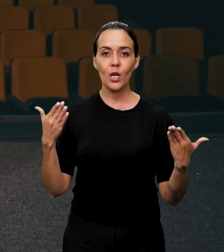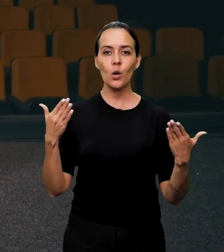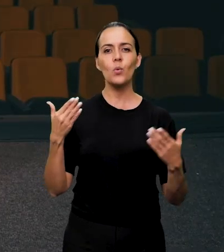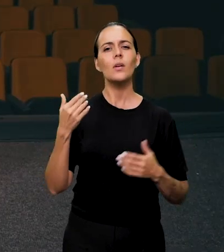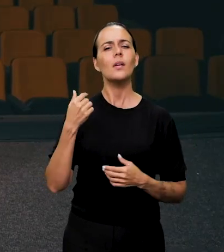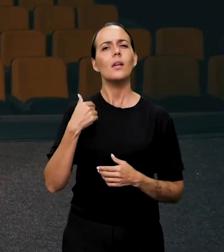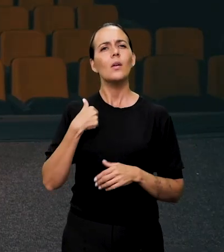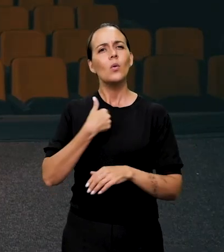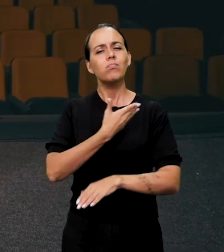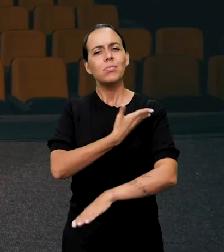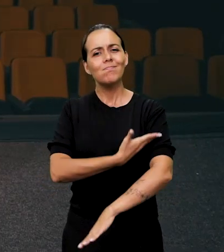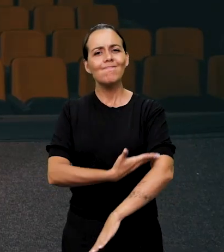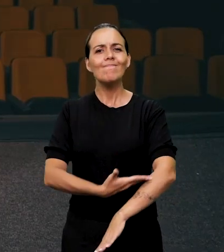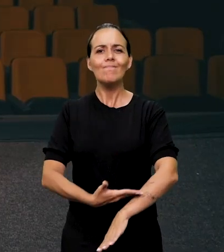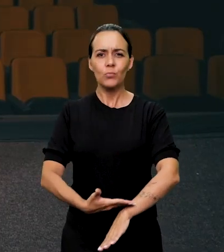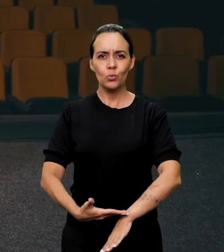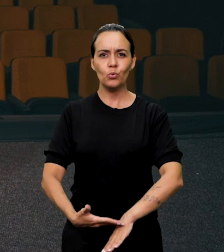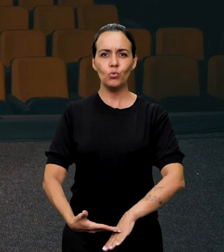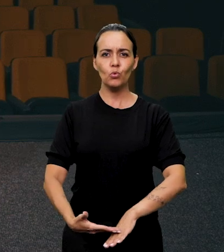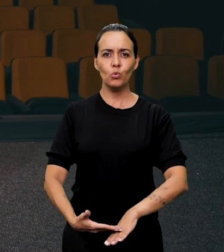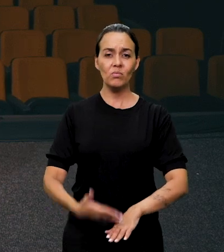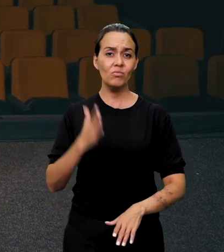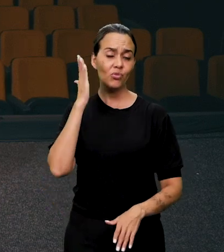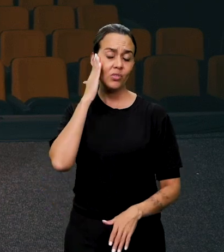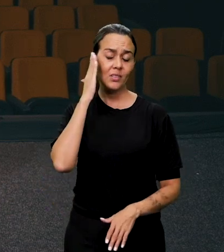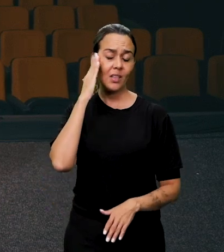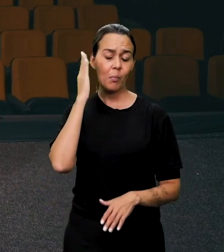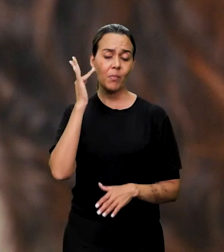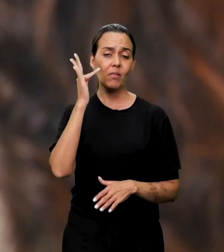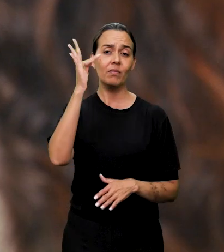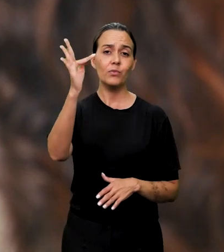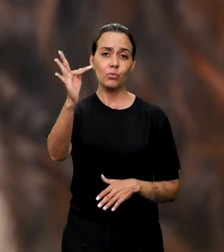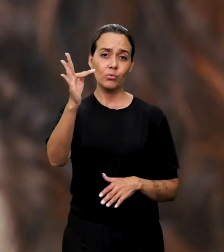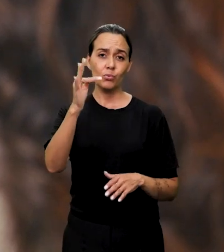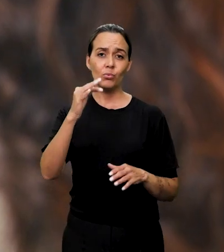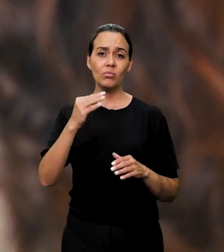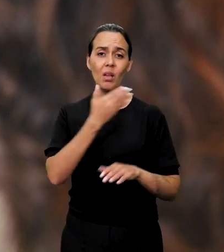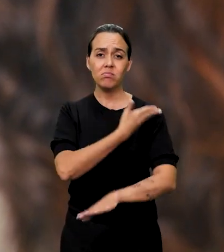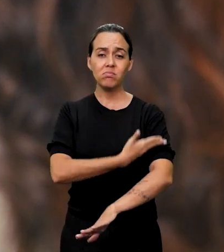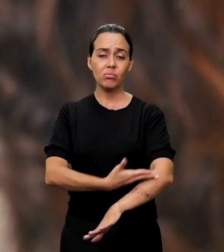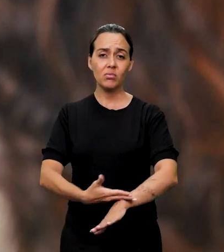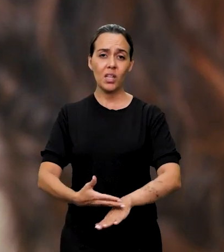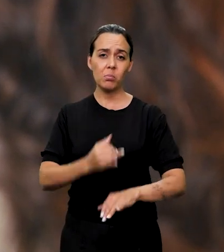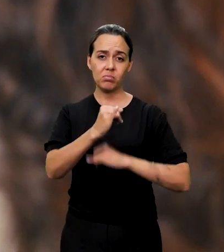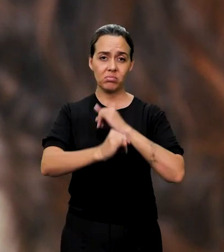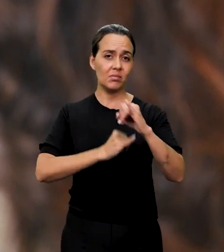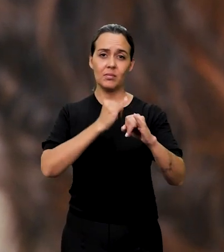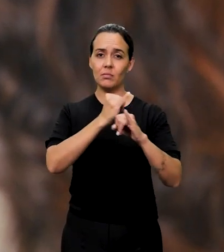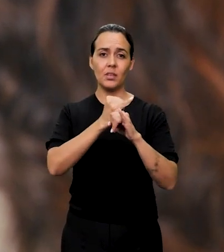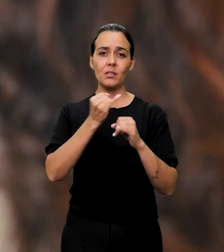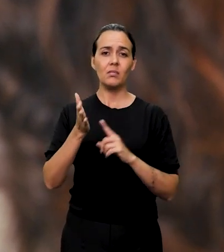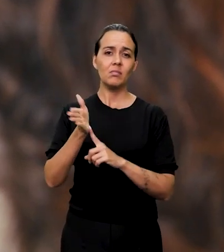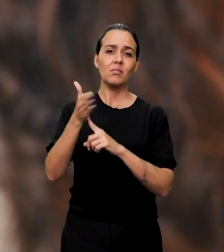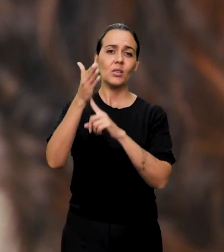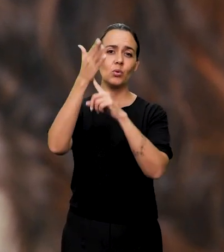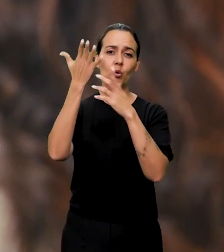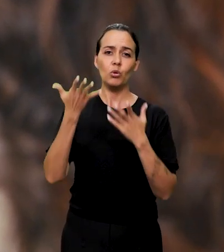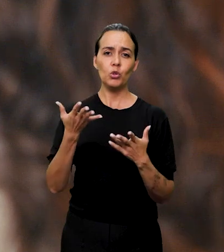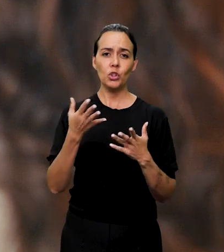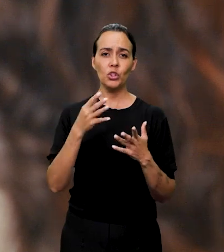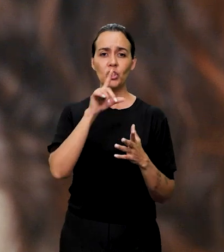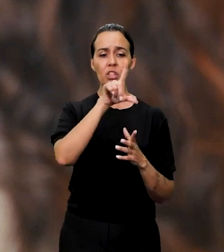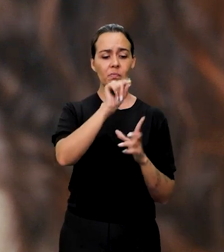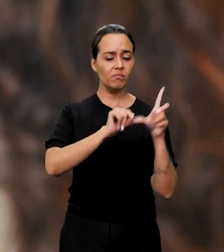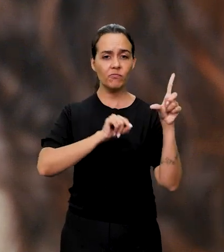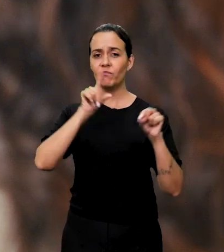criando um costume de uma espécie de previsibilidade. E eu acho que os hábitos vão sendo um